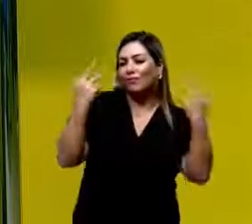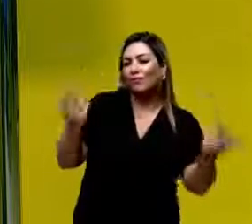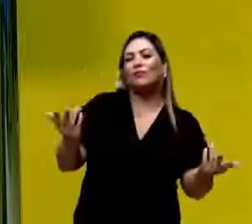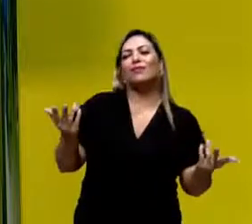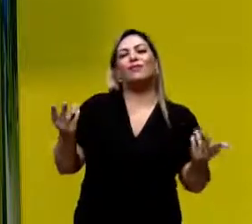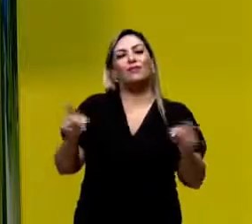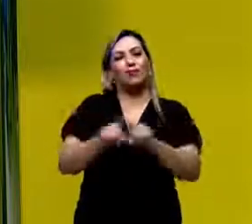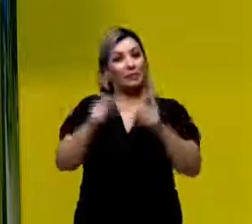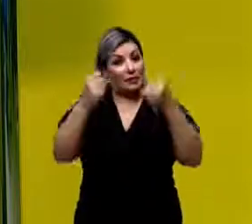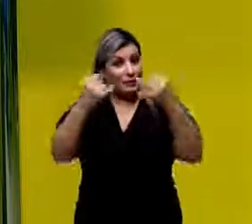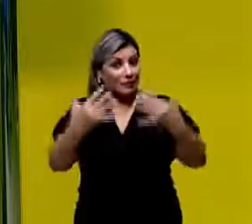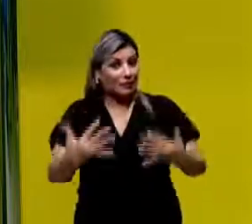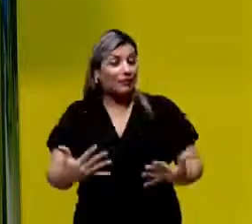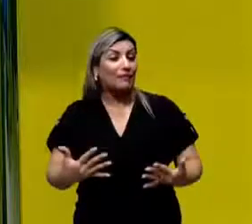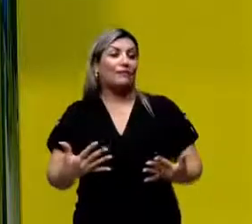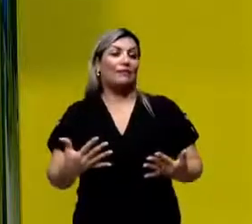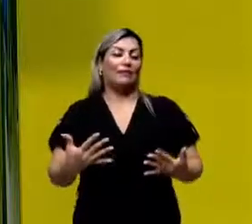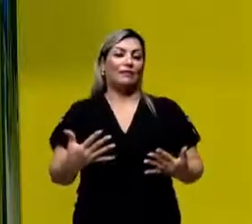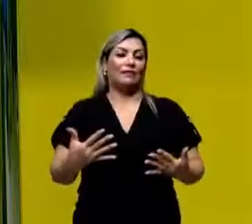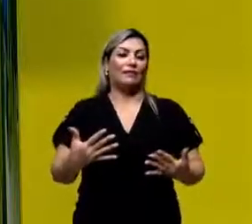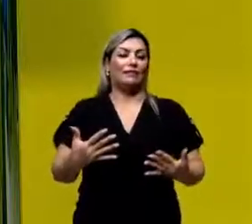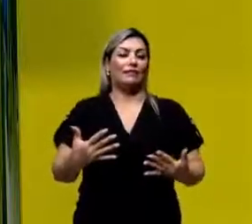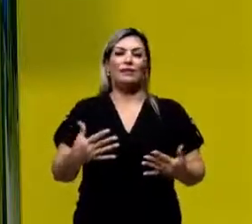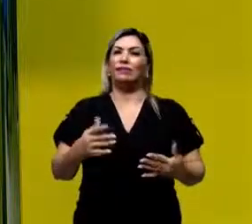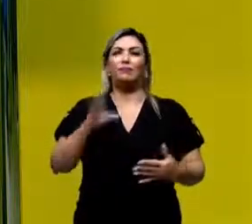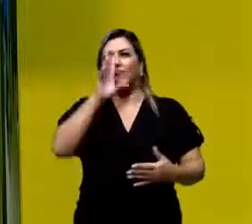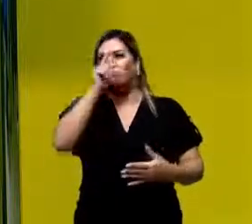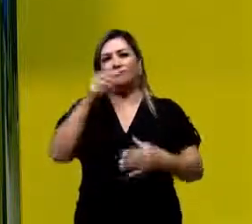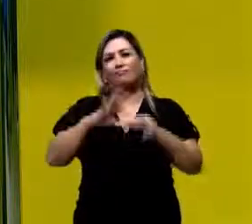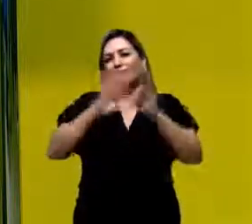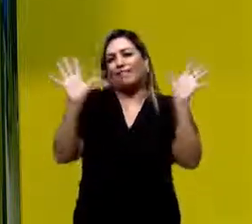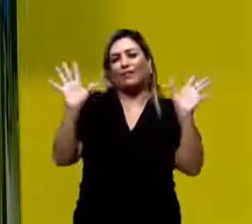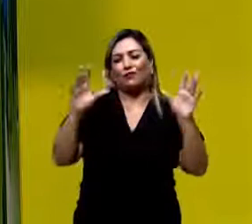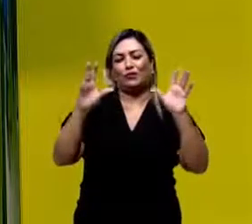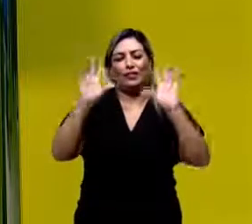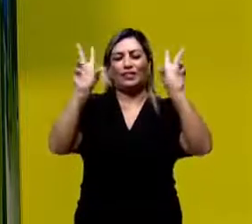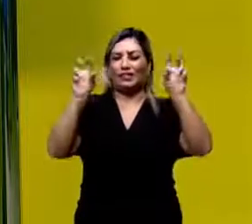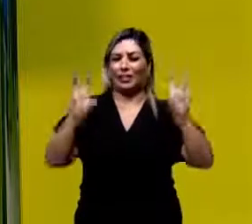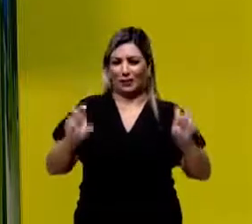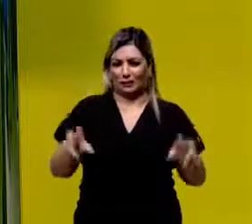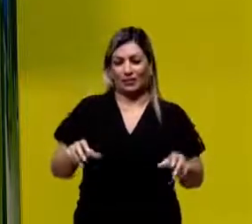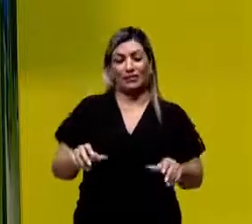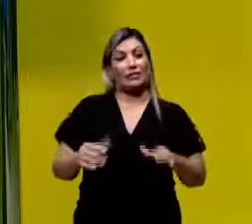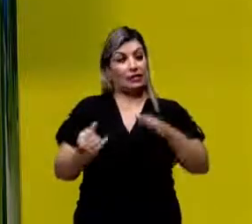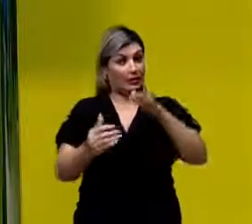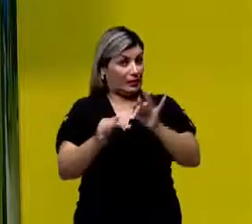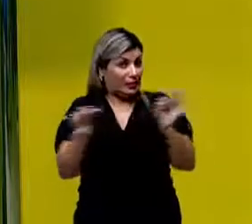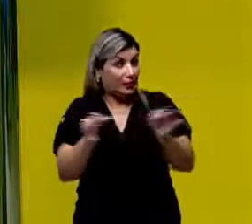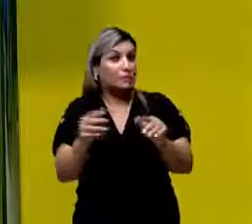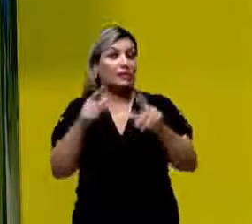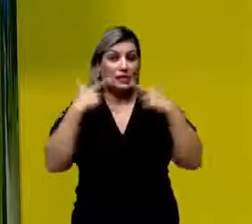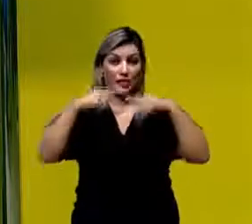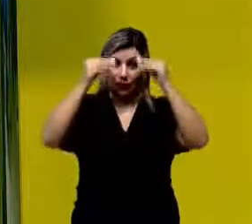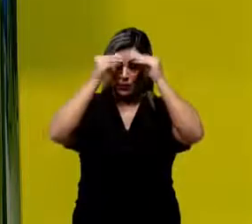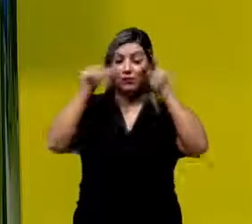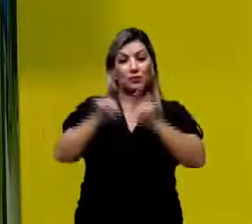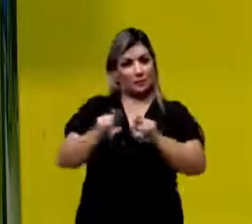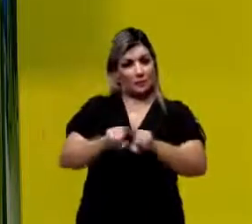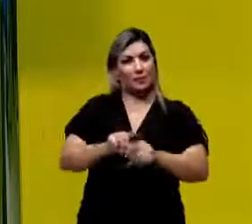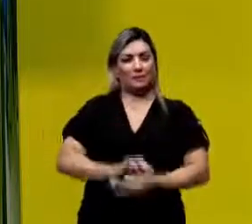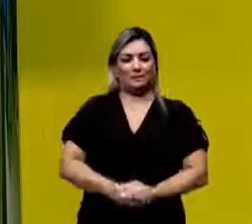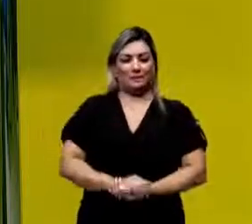tranquila que fala sobre sobre coisas assim mais aleatórias vocês vão encontrar uma linguagem mais simples e